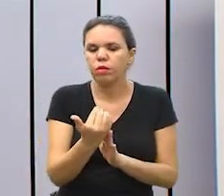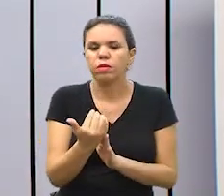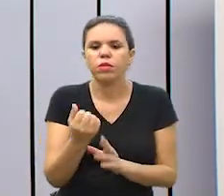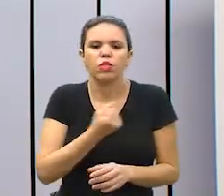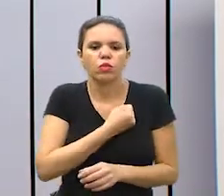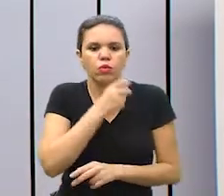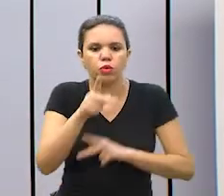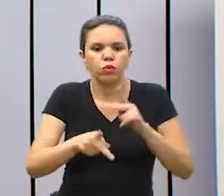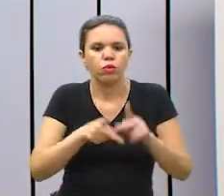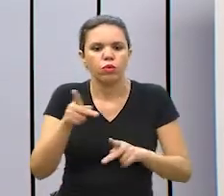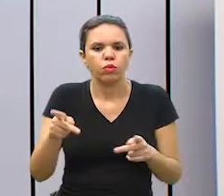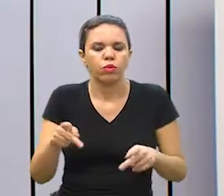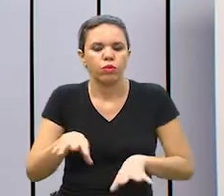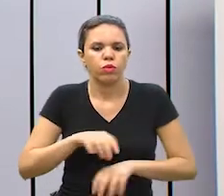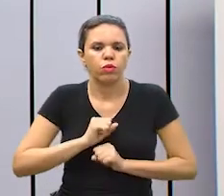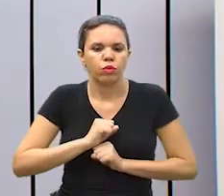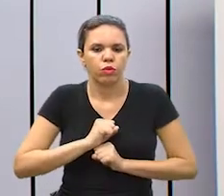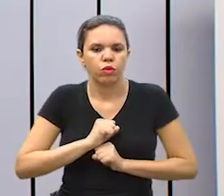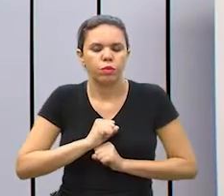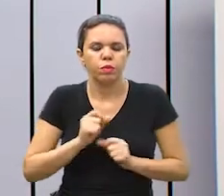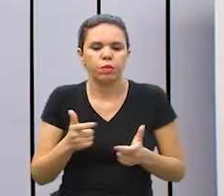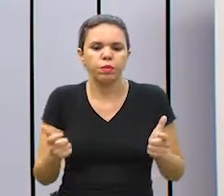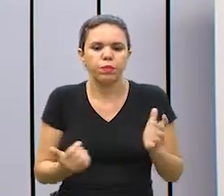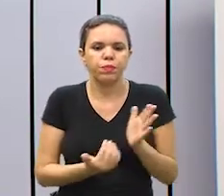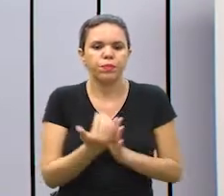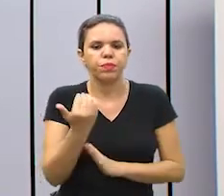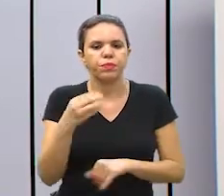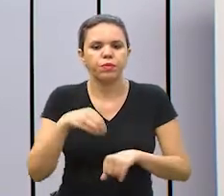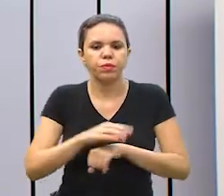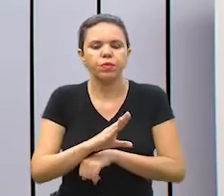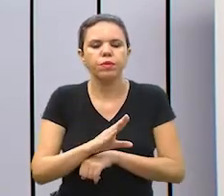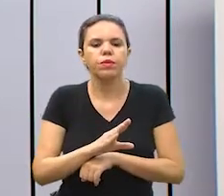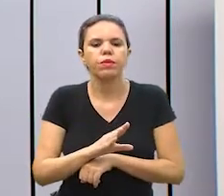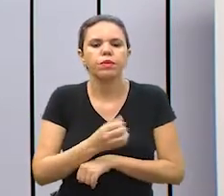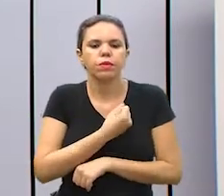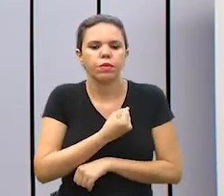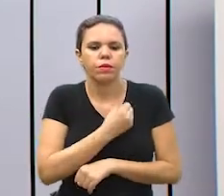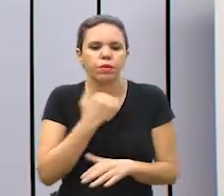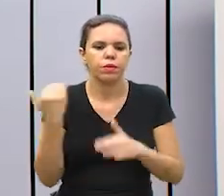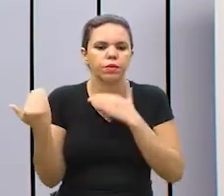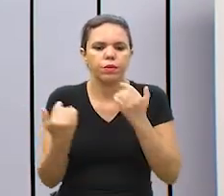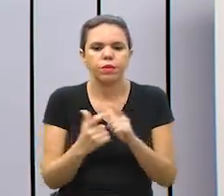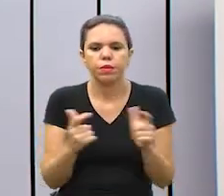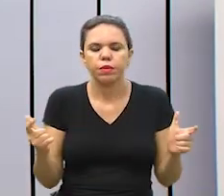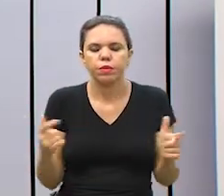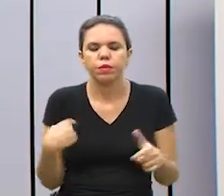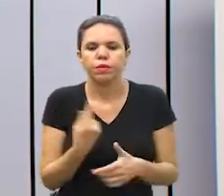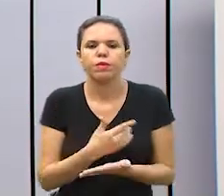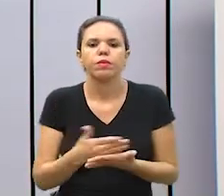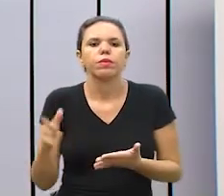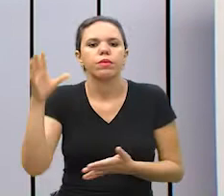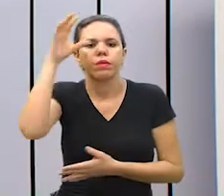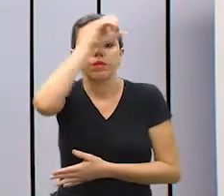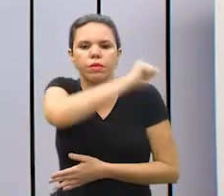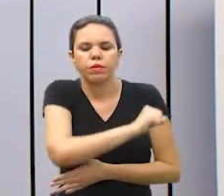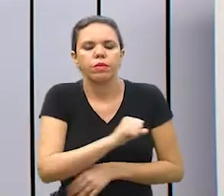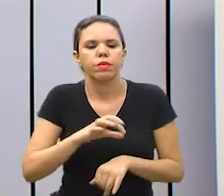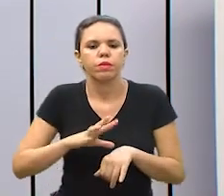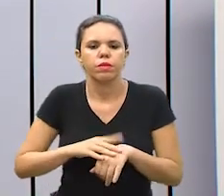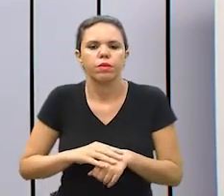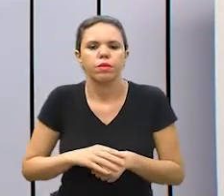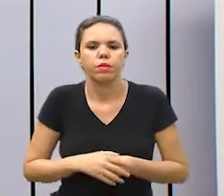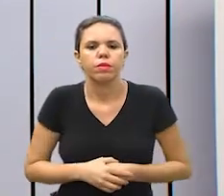o número de pessoas infectadas era grande e isso levava a um grande número de mortos. Então nós começamos a aprender com essa